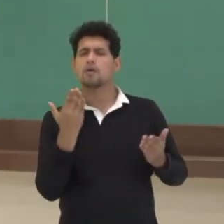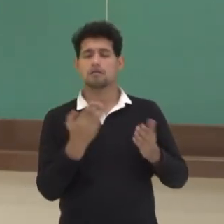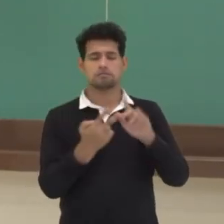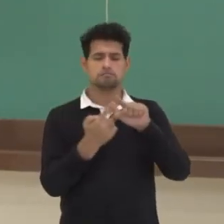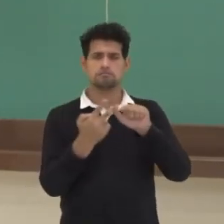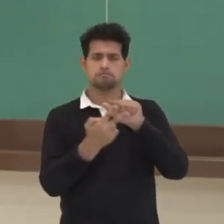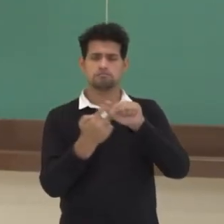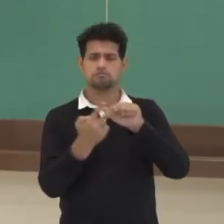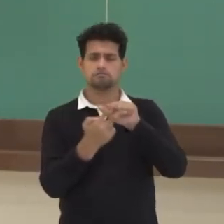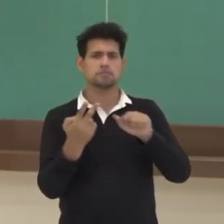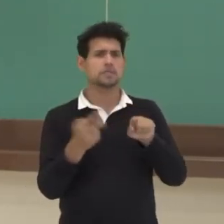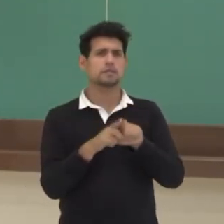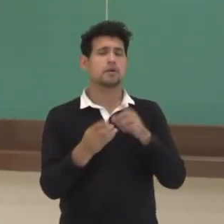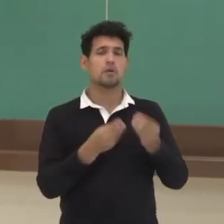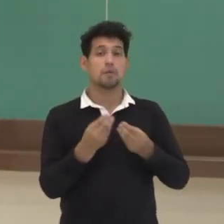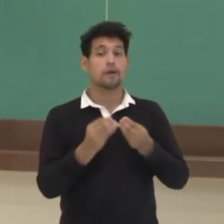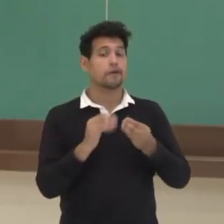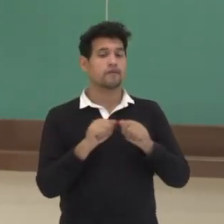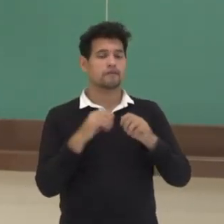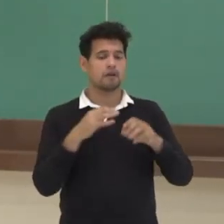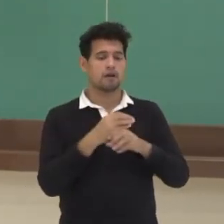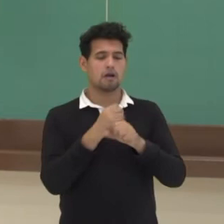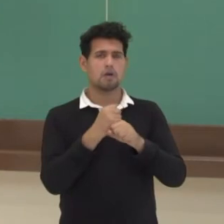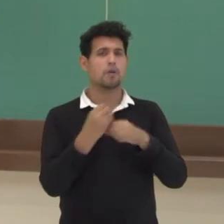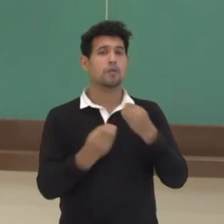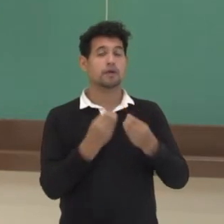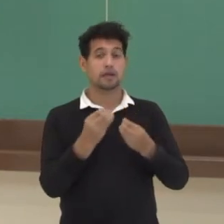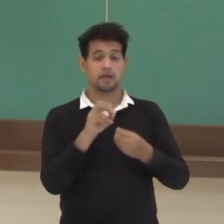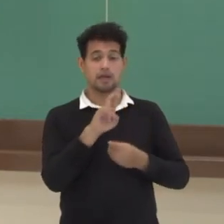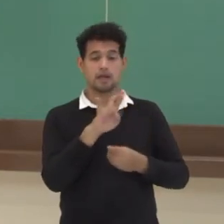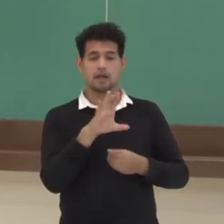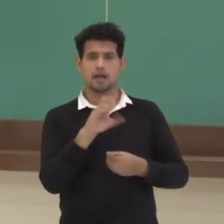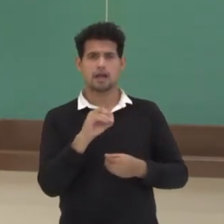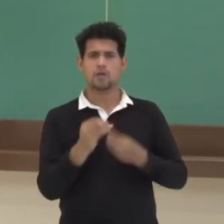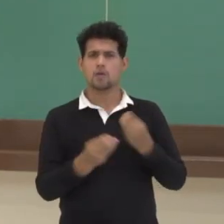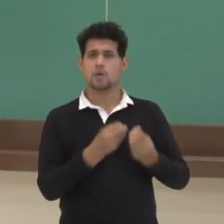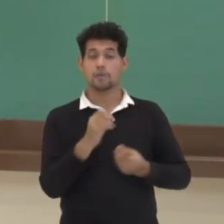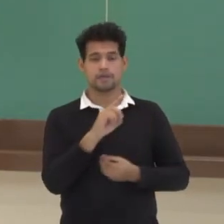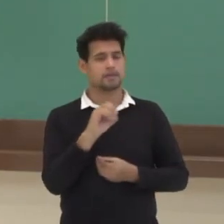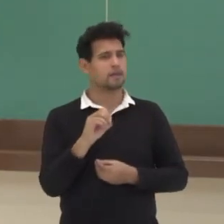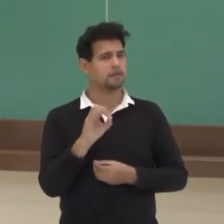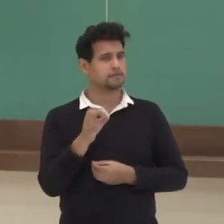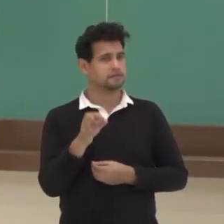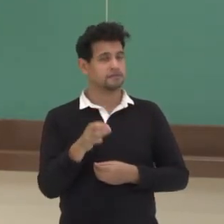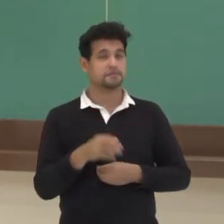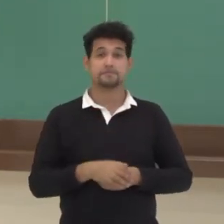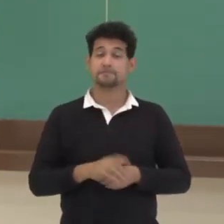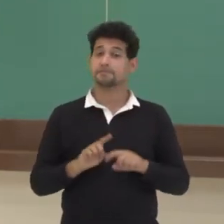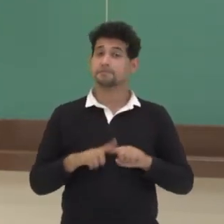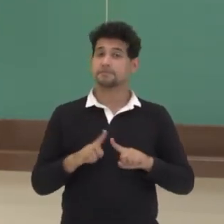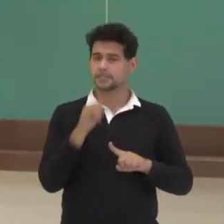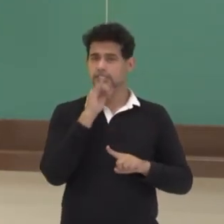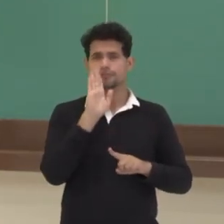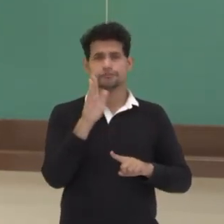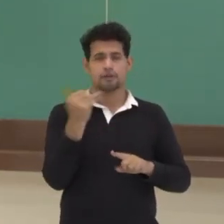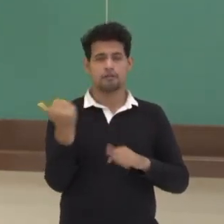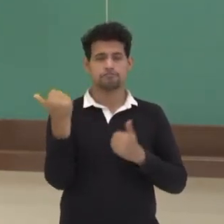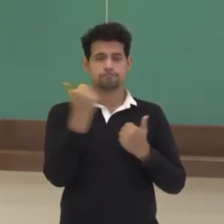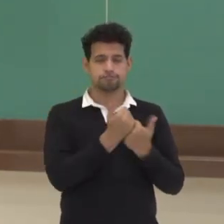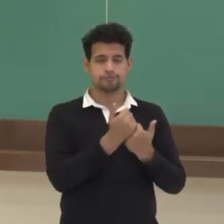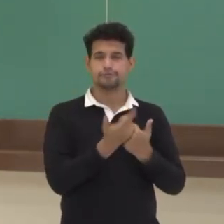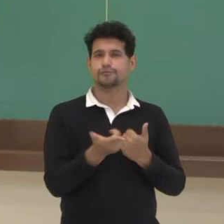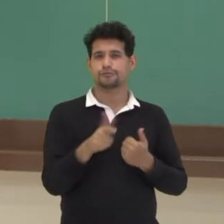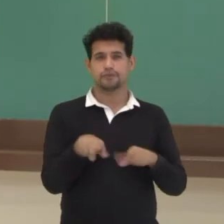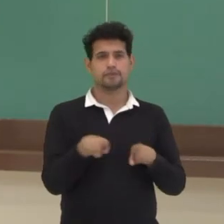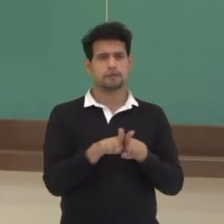duas, então o que eu vou fazer? Agora eu vou calcular para o raio de 10, certo? Então substituindo novamente